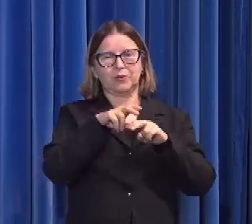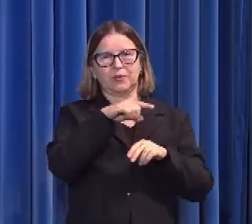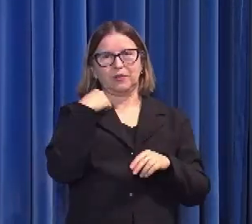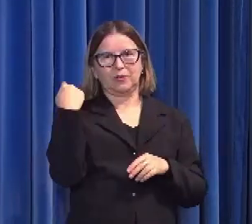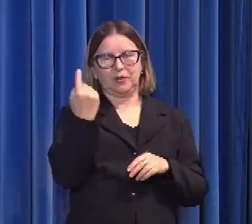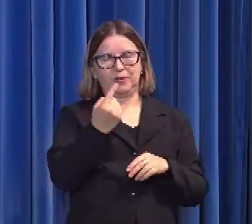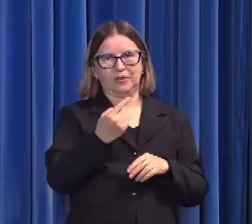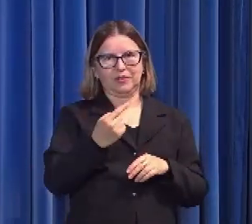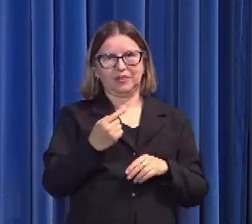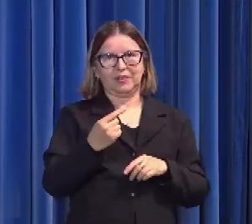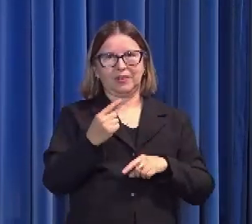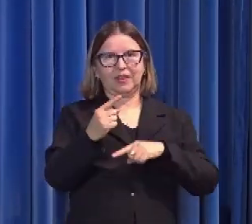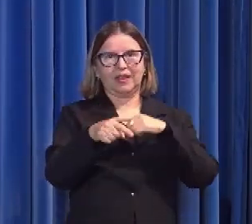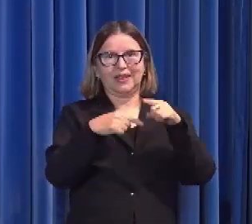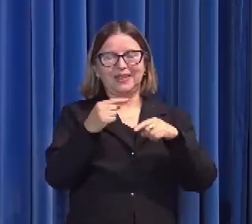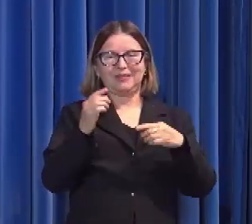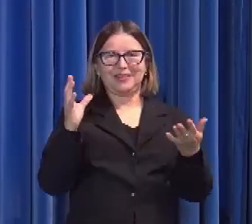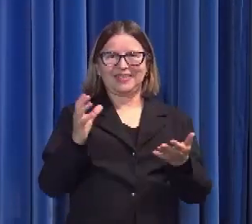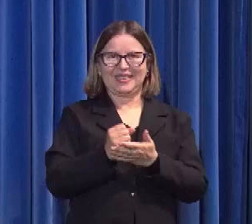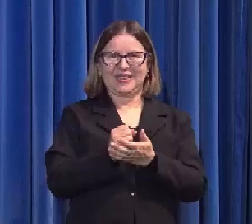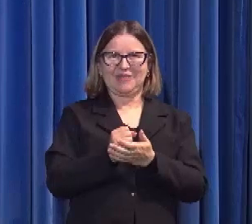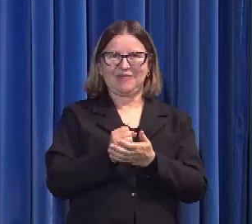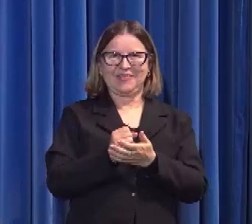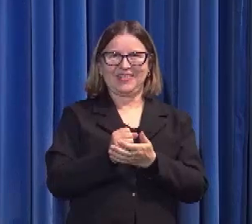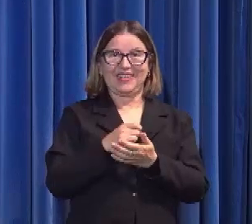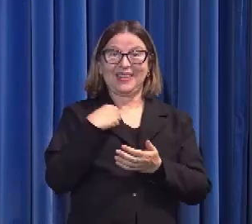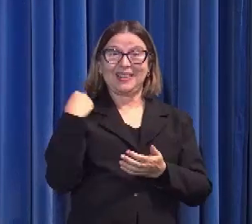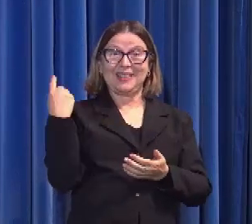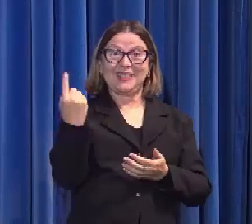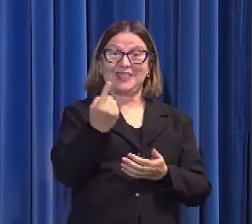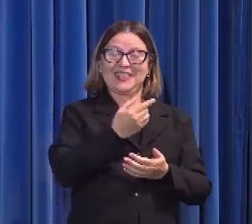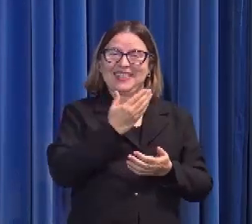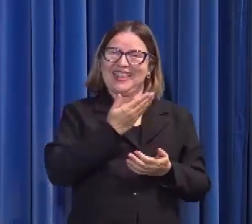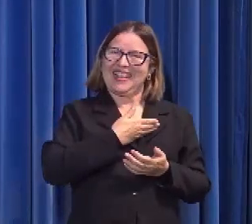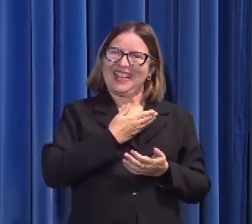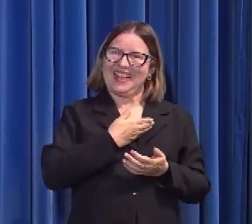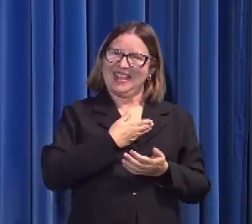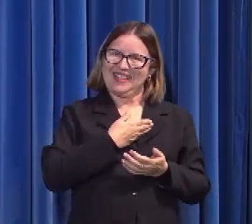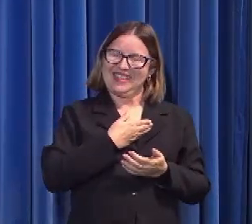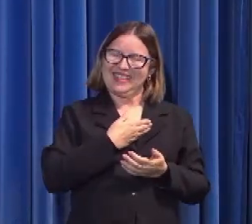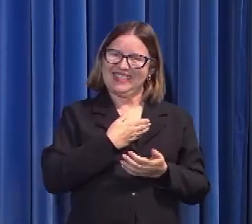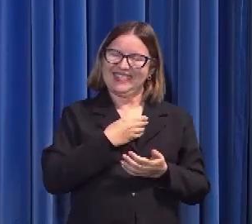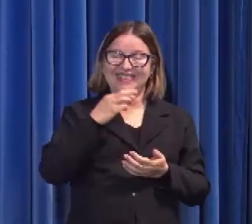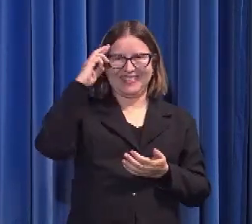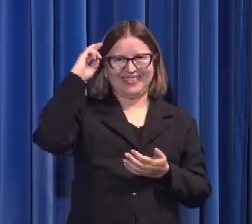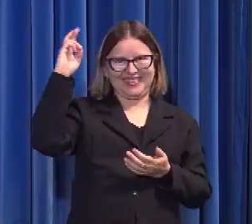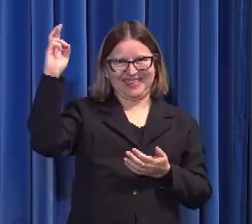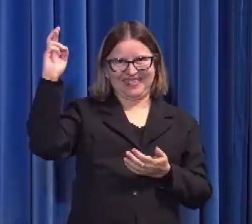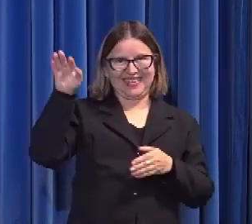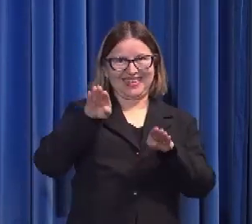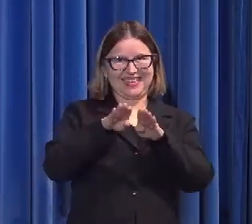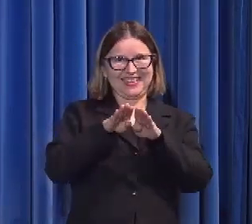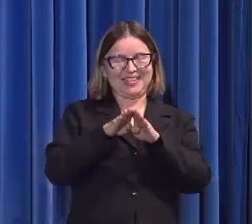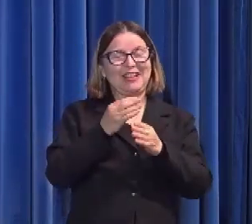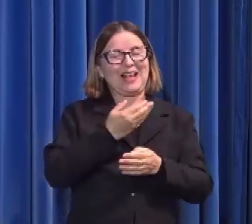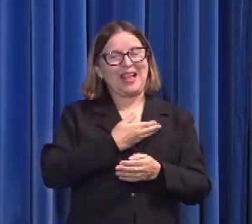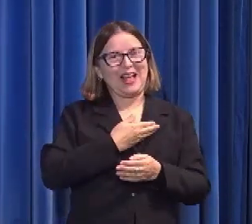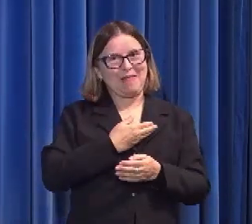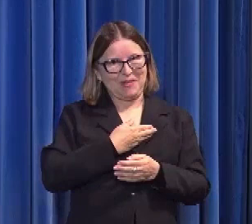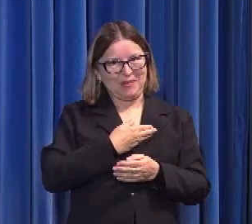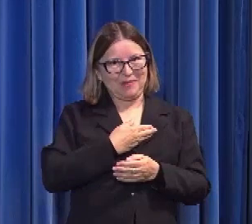amigos e ainda amigos dos amigos de Jesus